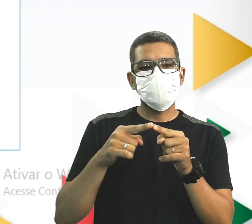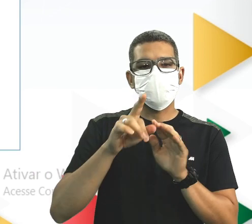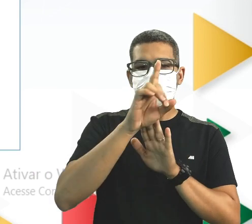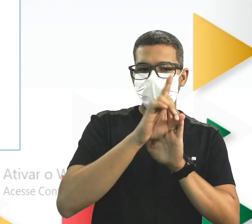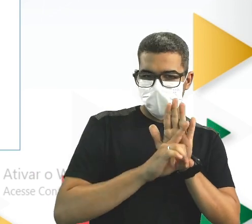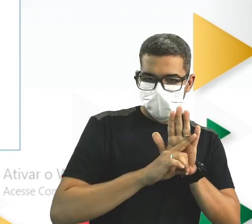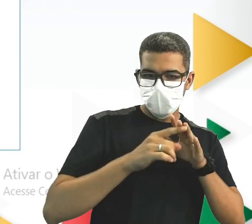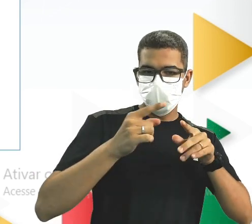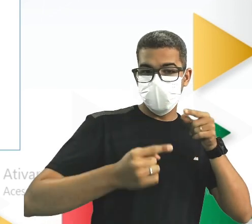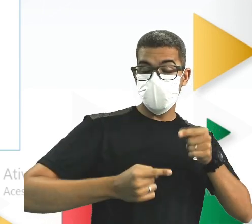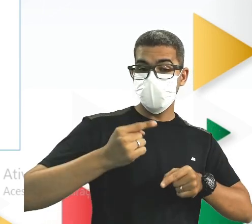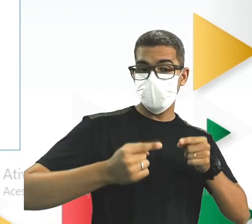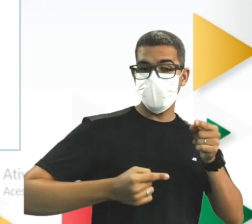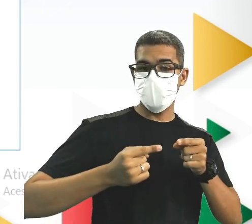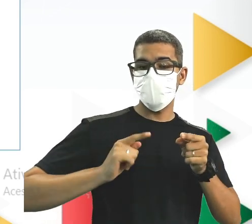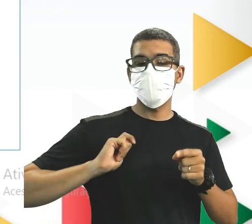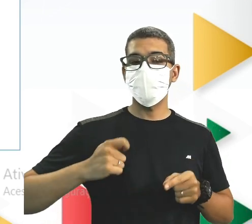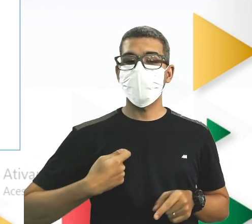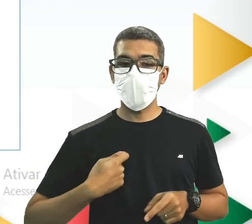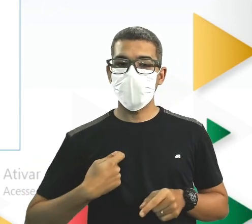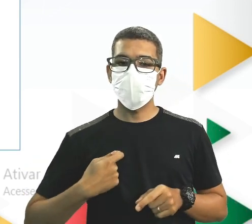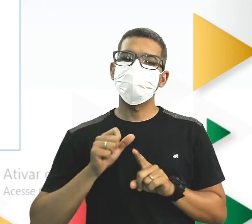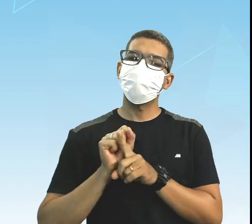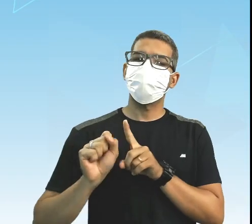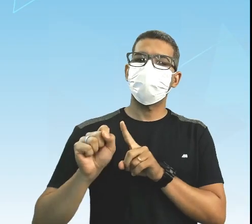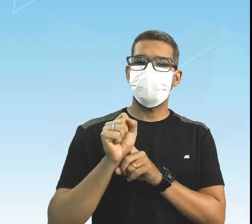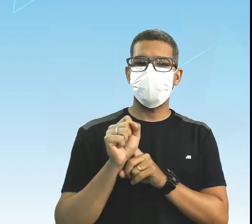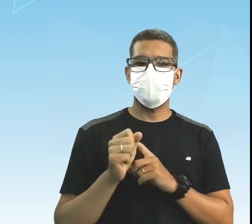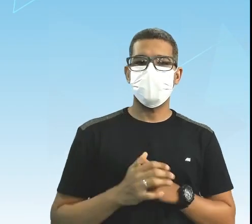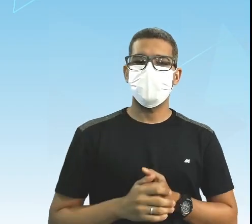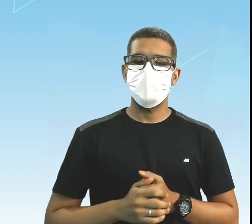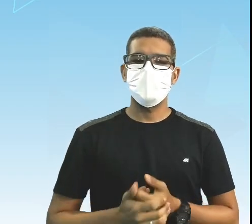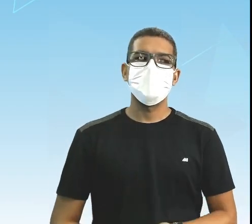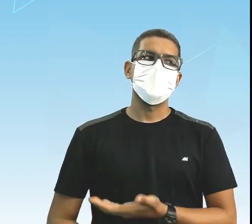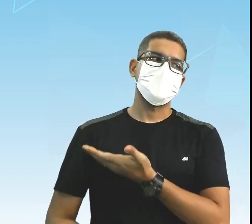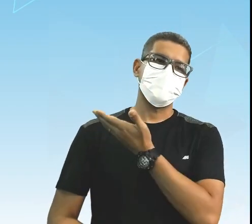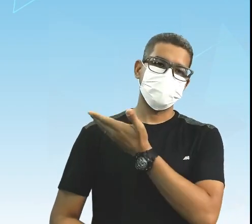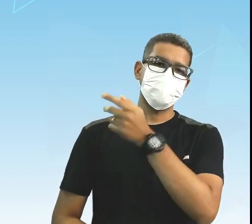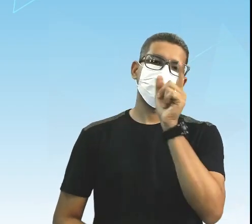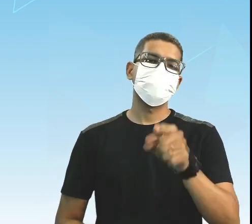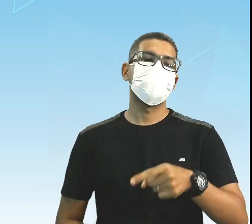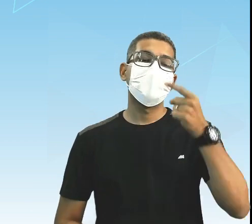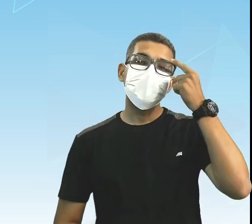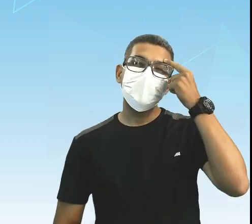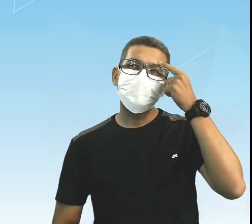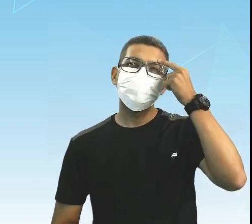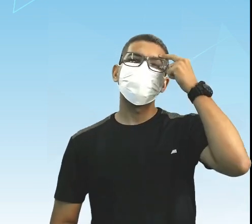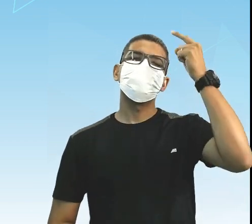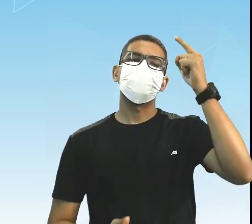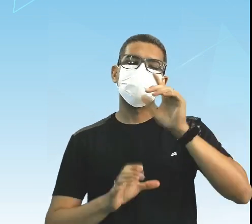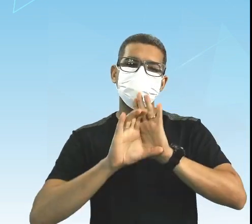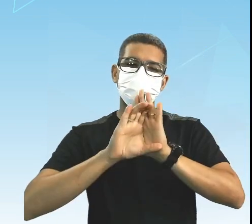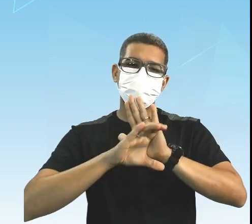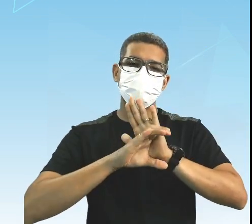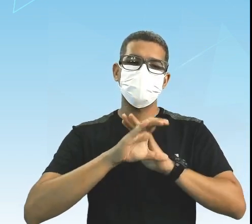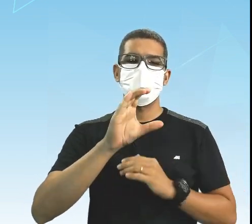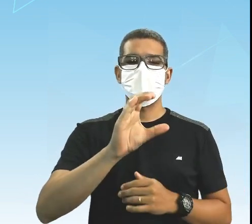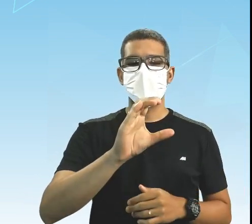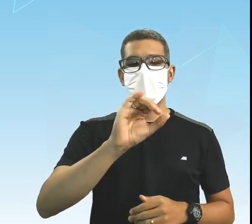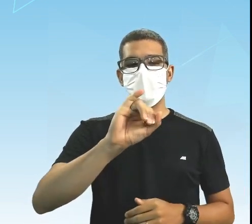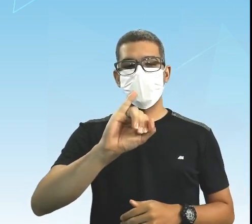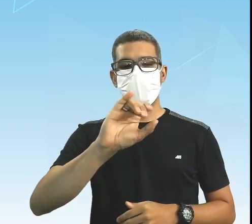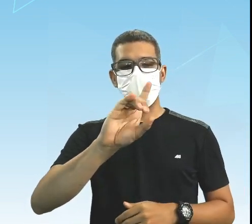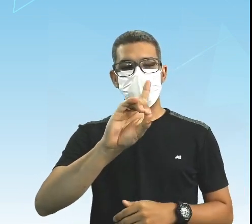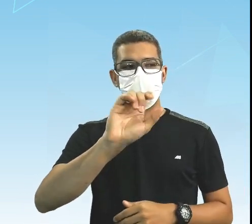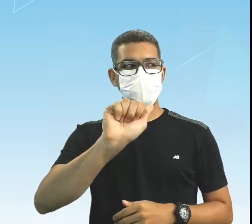direitos políticos, civis e sociais. Isso é que dá uma ideia de um conceito de cidadania, porque